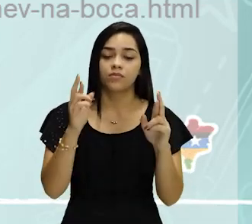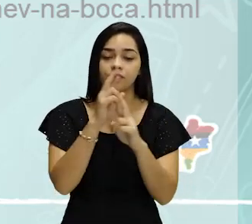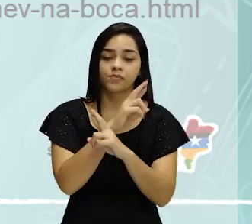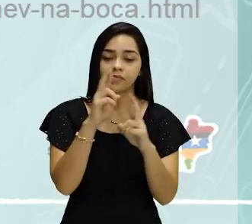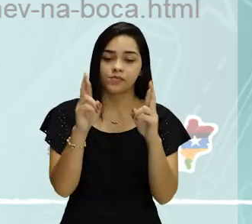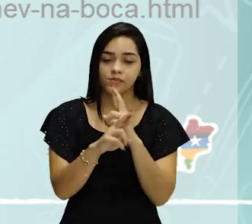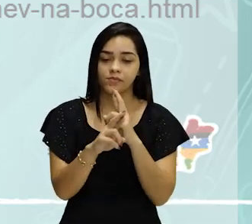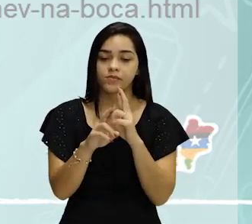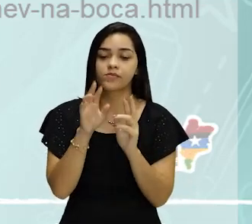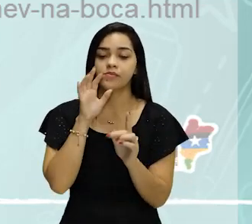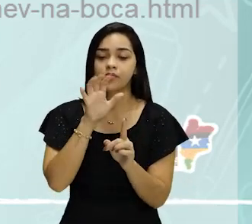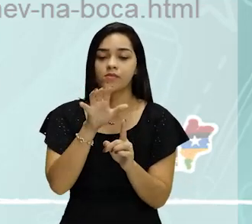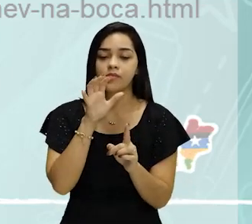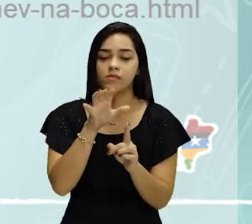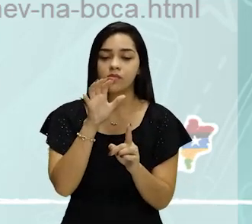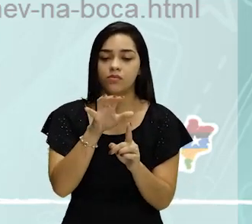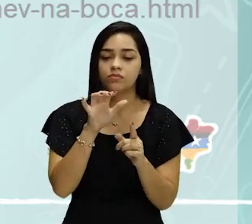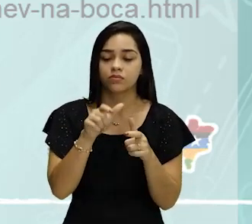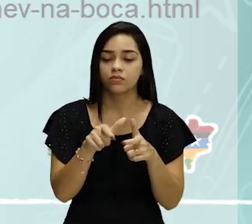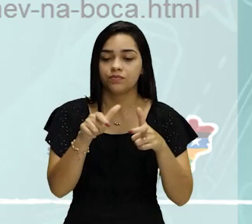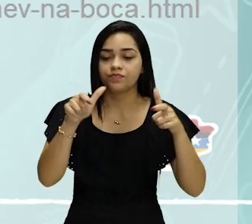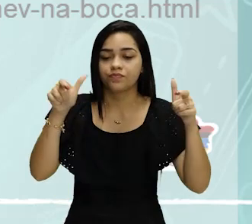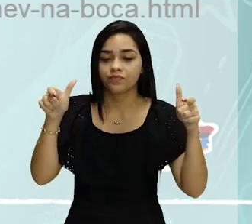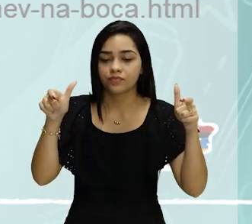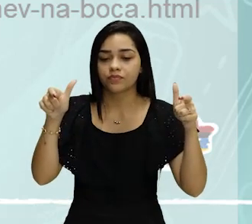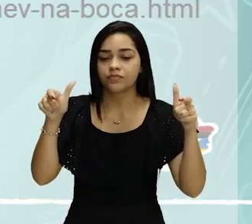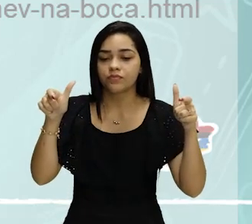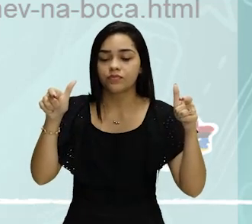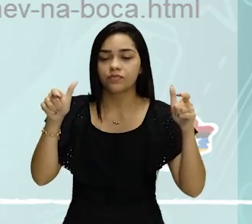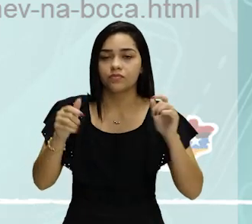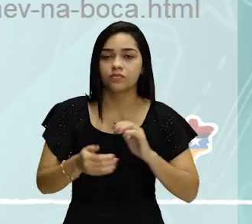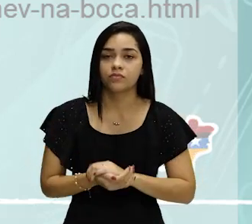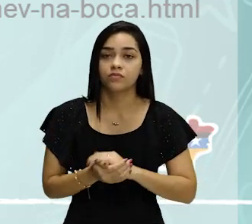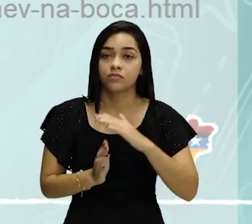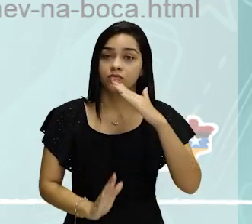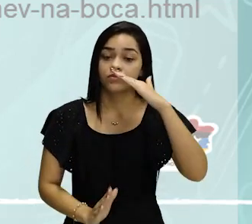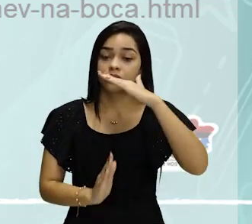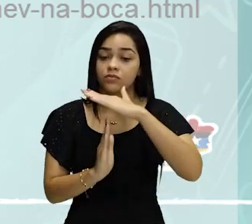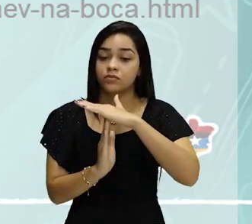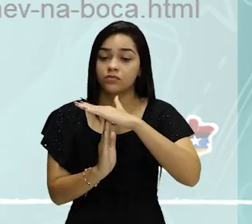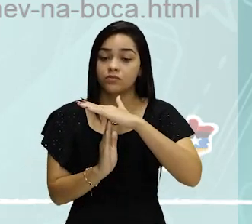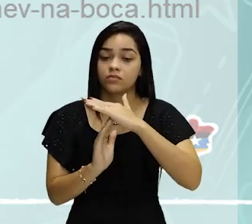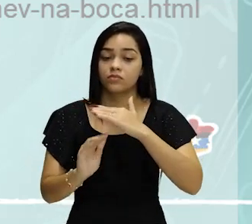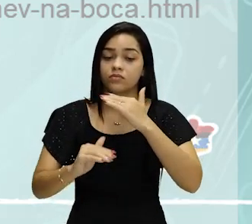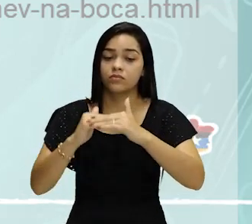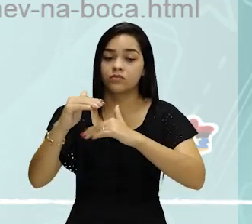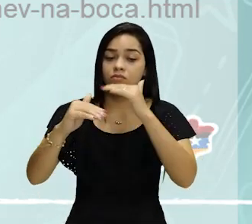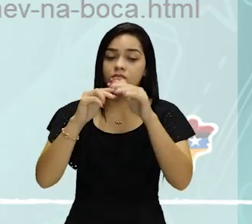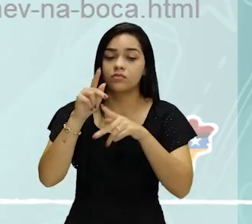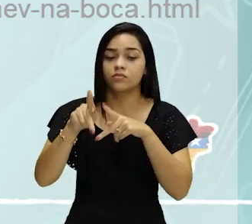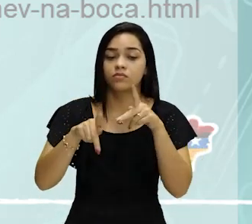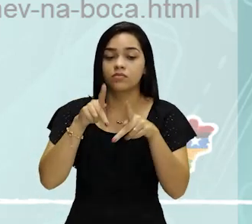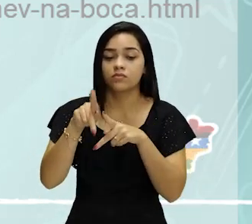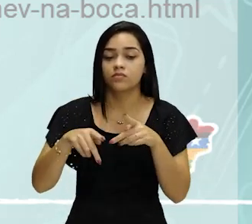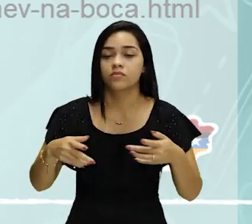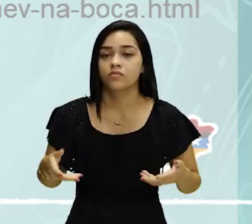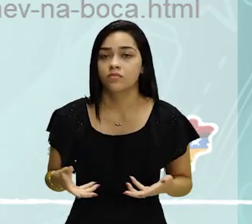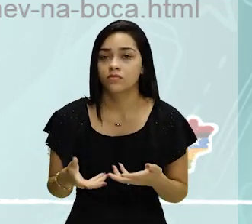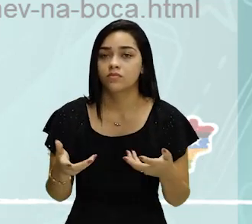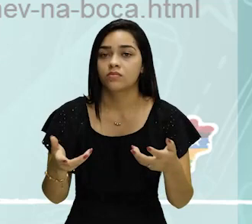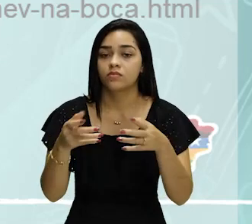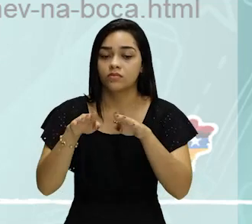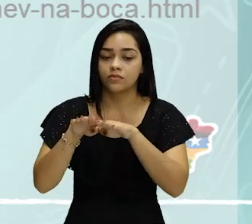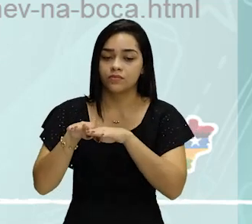dos fatores que eliminam o crescimento, aliás, é um dos fatores que limitam o crescimento de uma